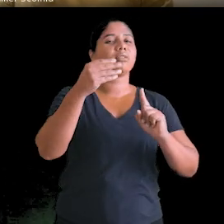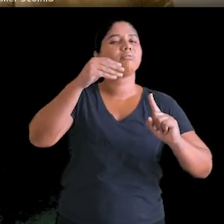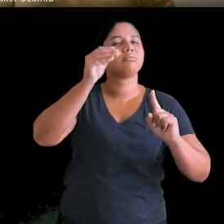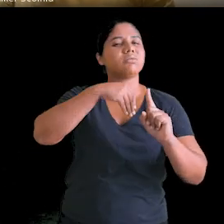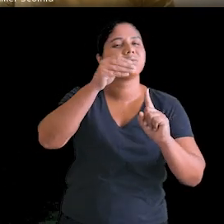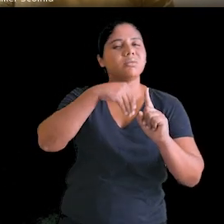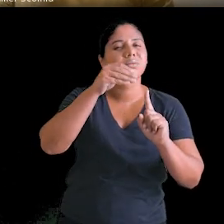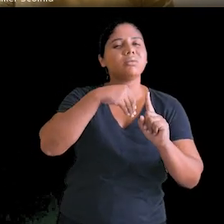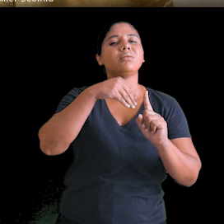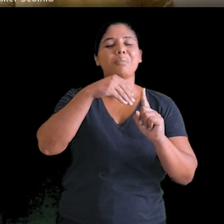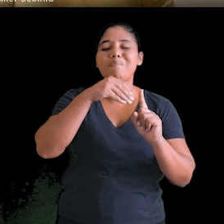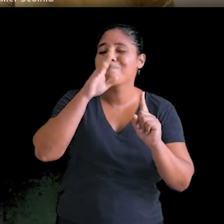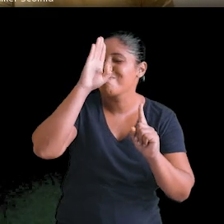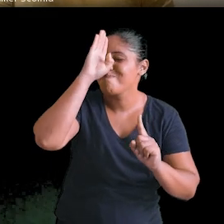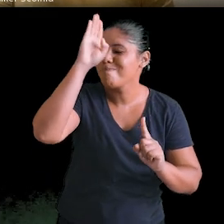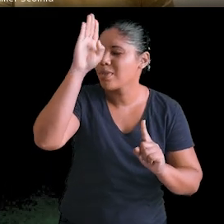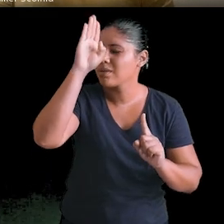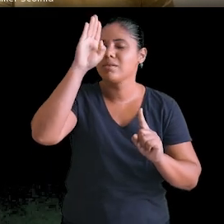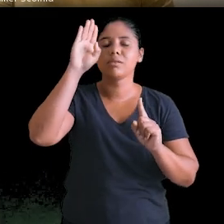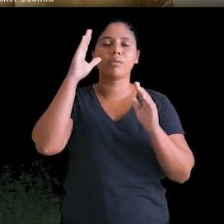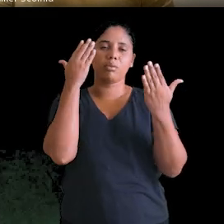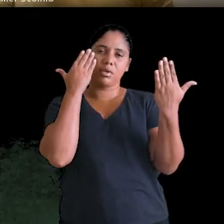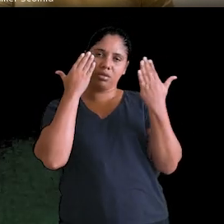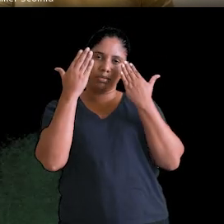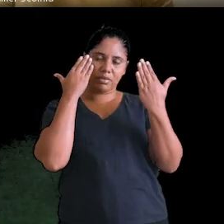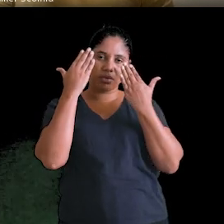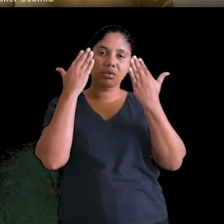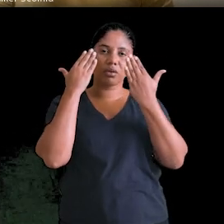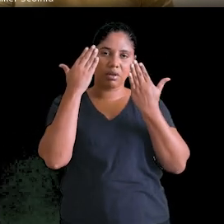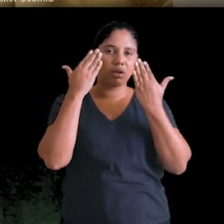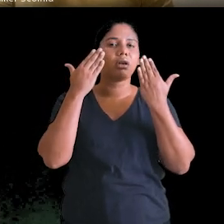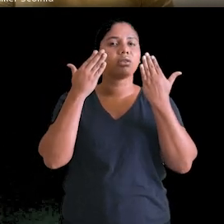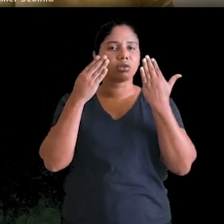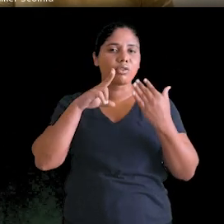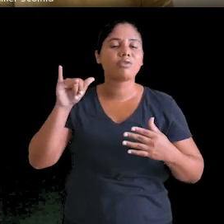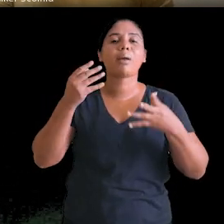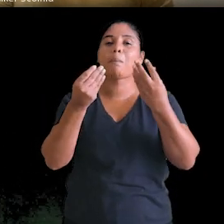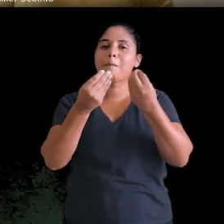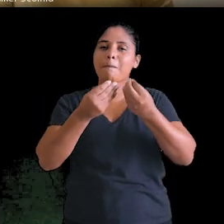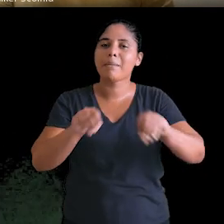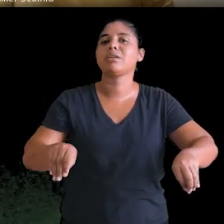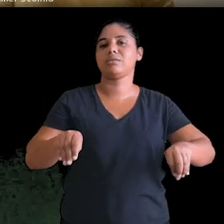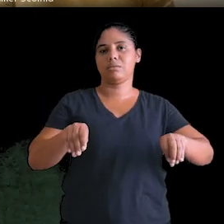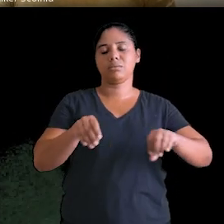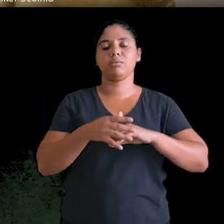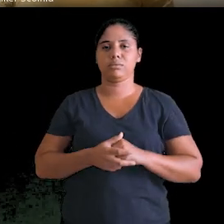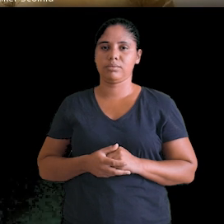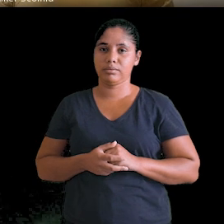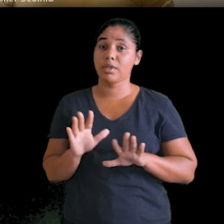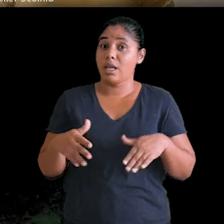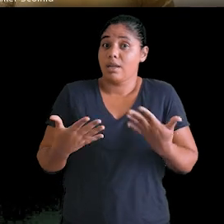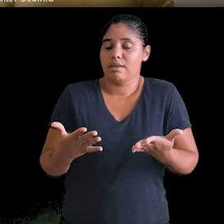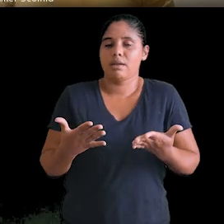principalmente psíquica também, ela tende a se, ela ser muito mais prevalente, tá? Então